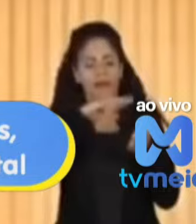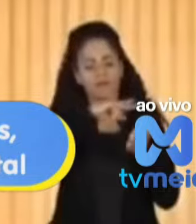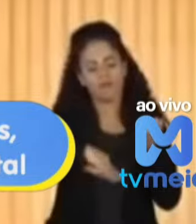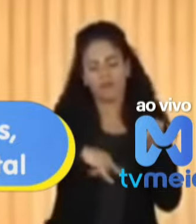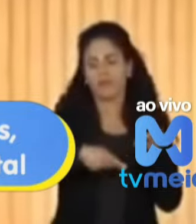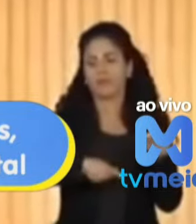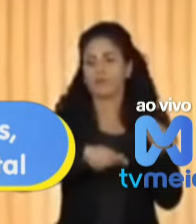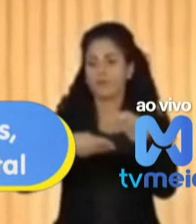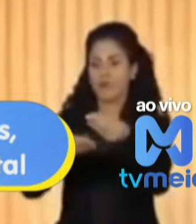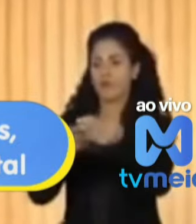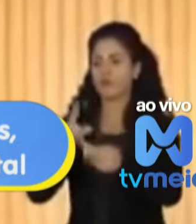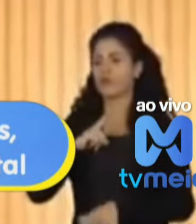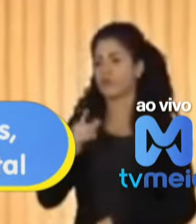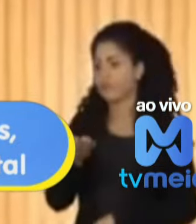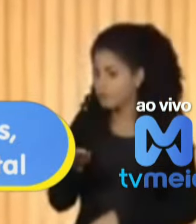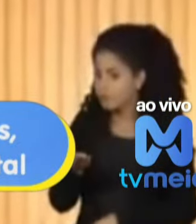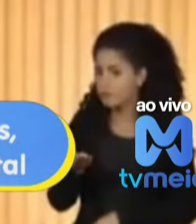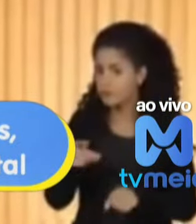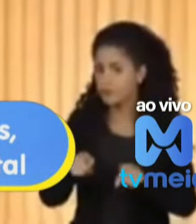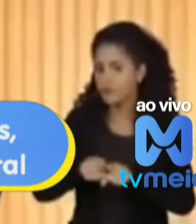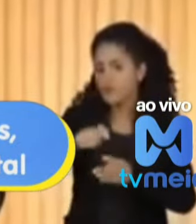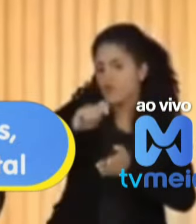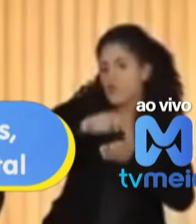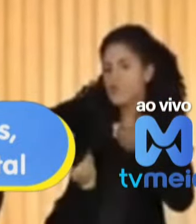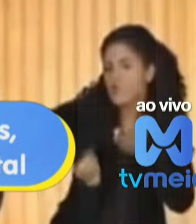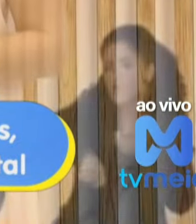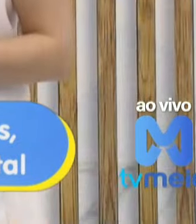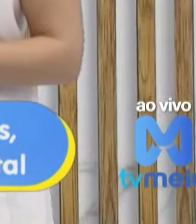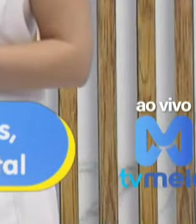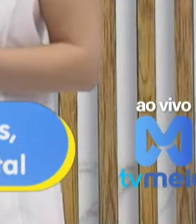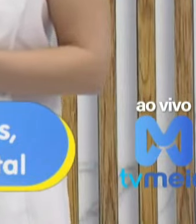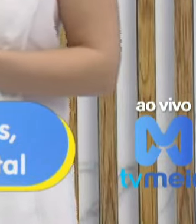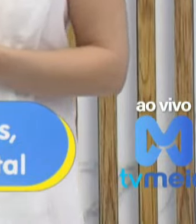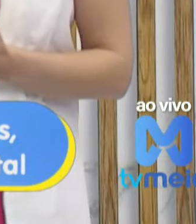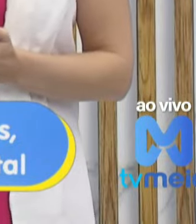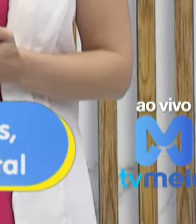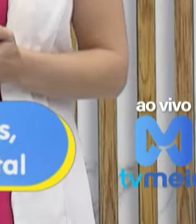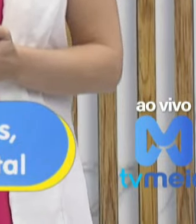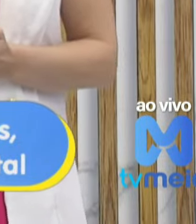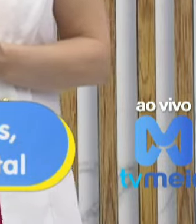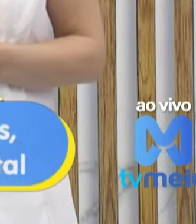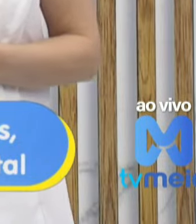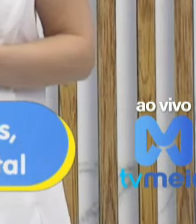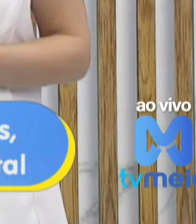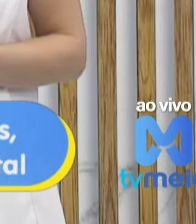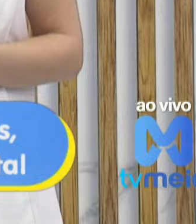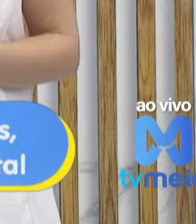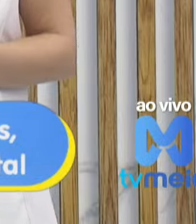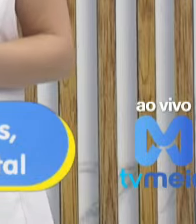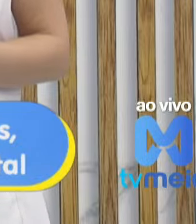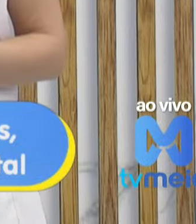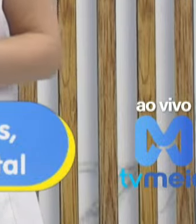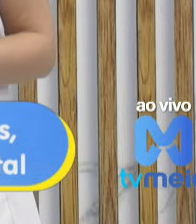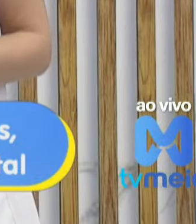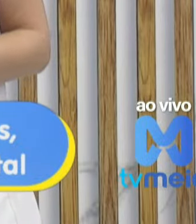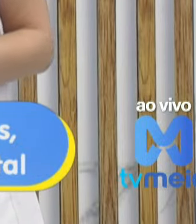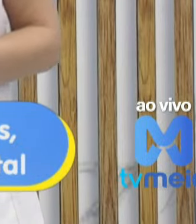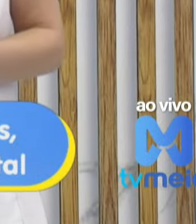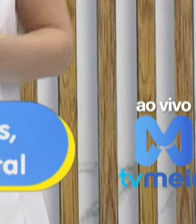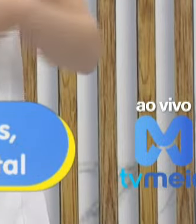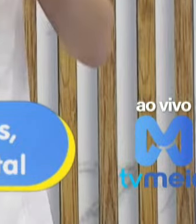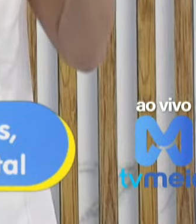do que vem acontecendo atualmente a gente não vai chegar em lugar nenhum eu acredito sim eu acredito que a gente tem que